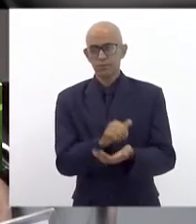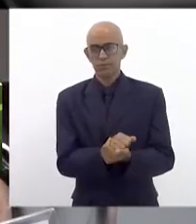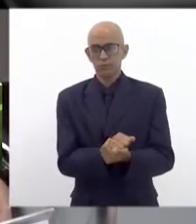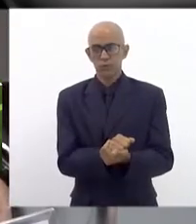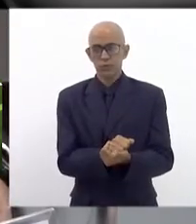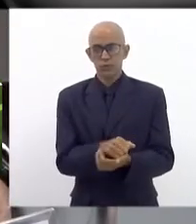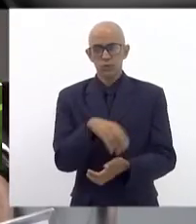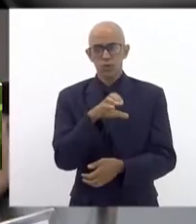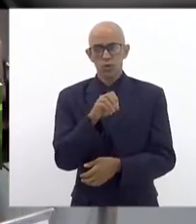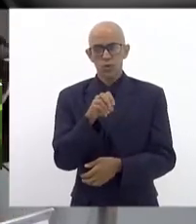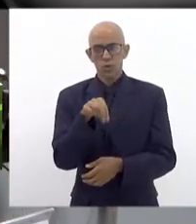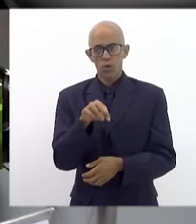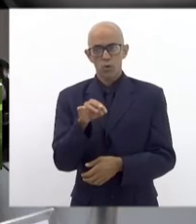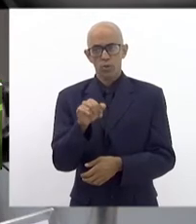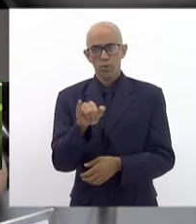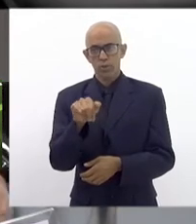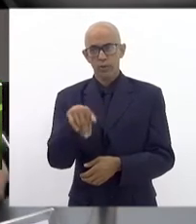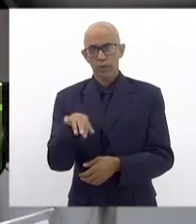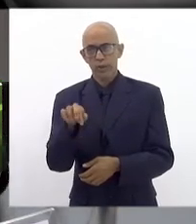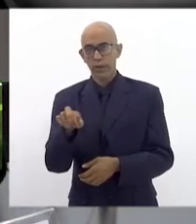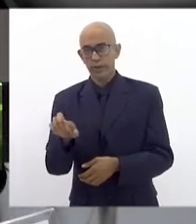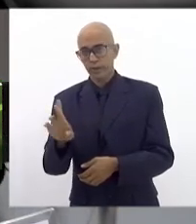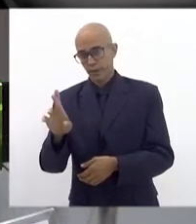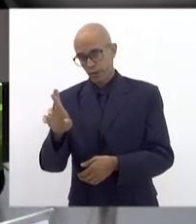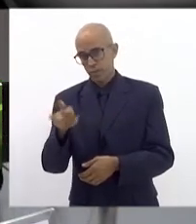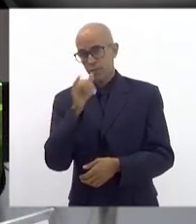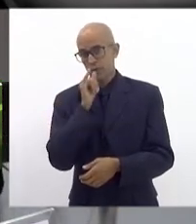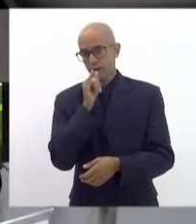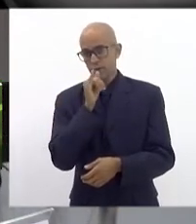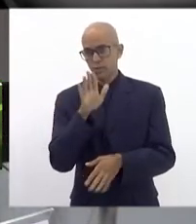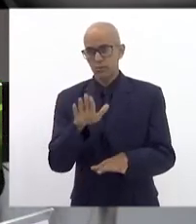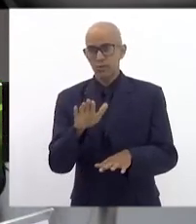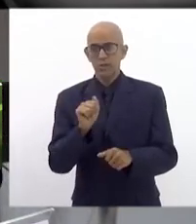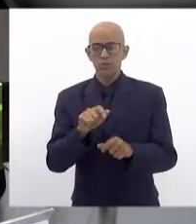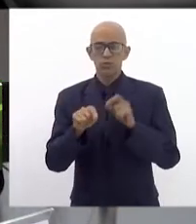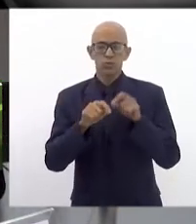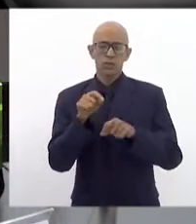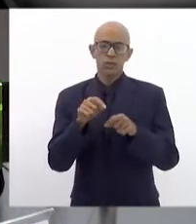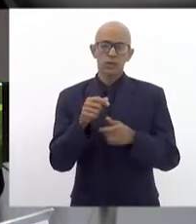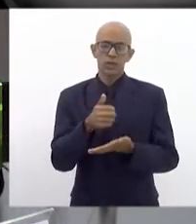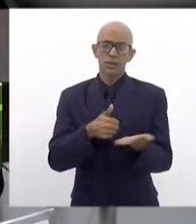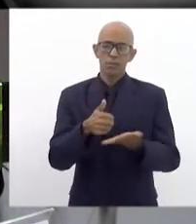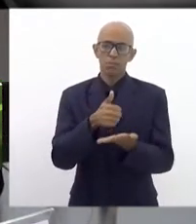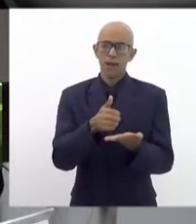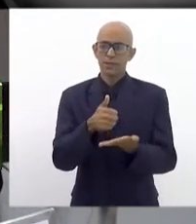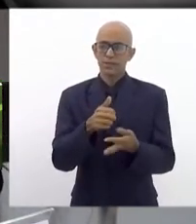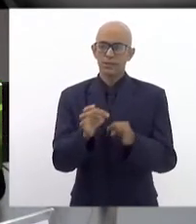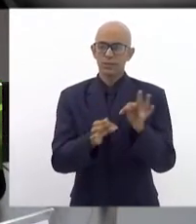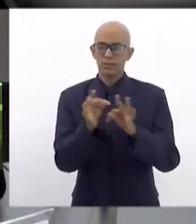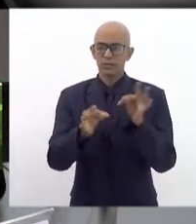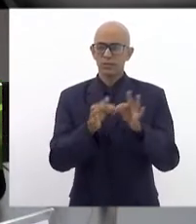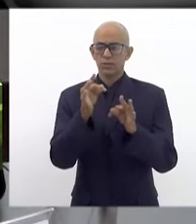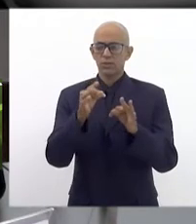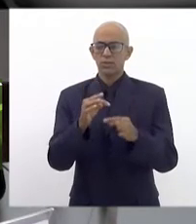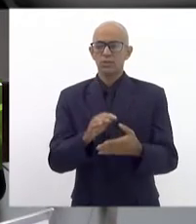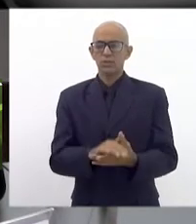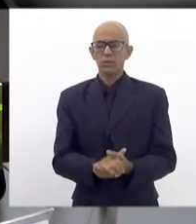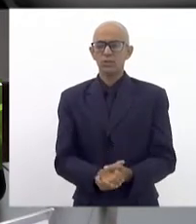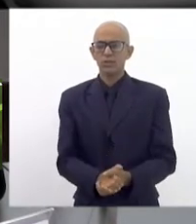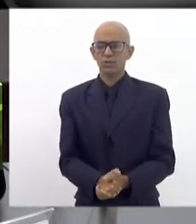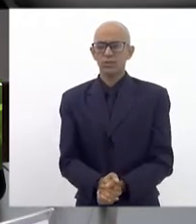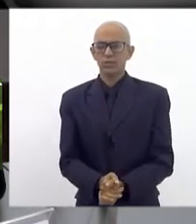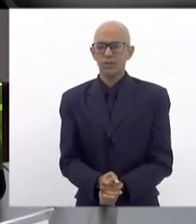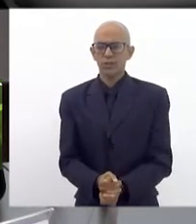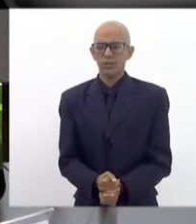o fazem. Mas a inovação que nos interessa aqui é, de fato, como citou o Iudeu, a de base tecnológica. Ou seja, ela tem que advir de